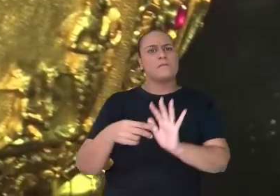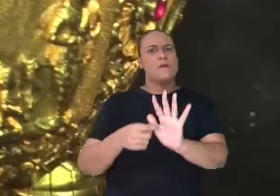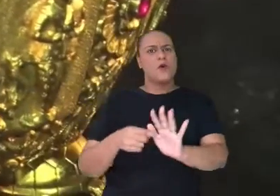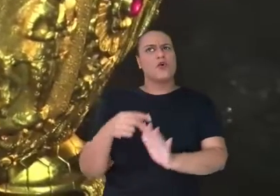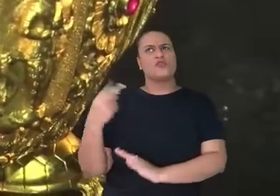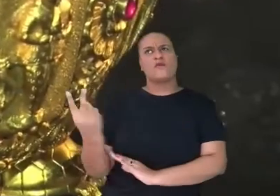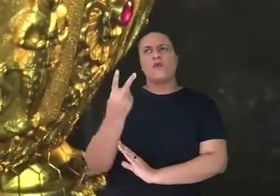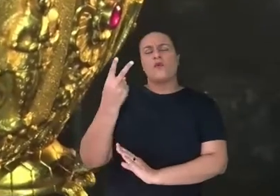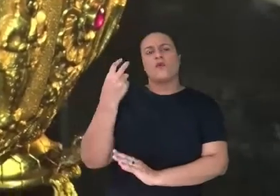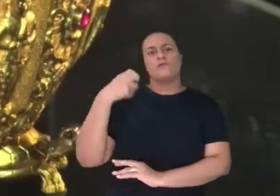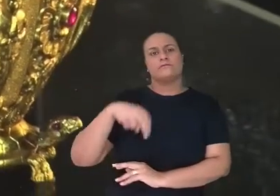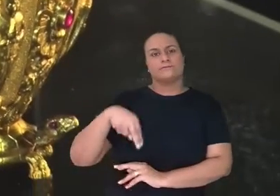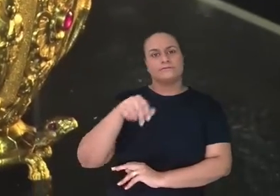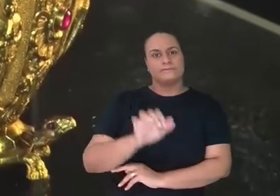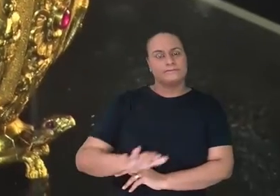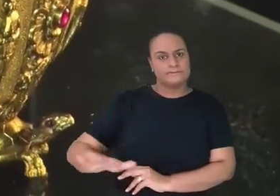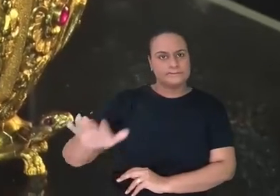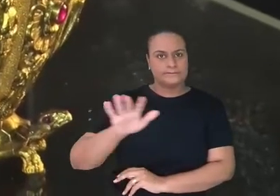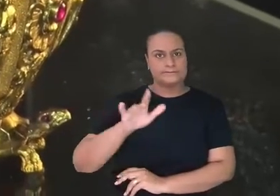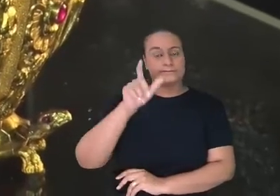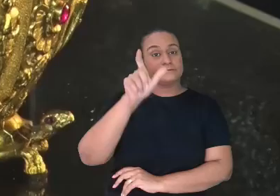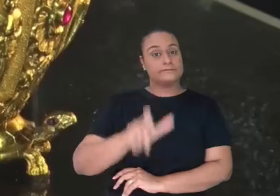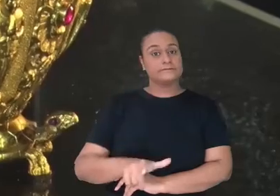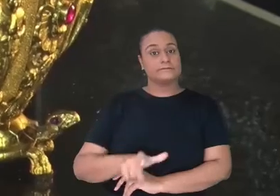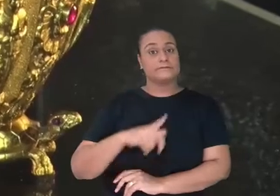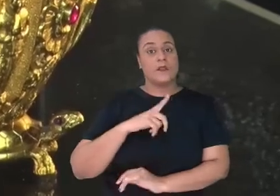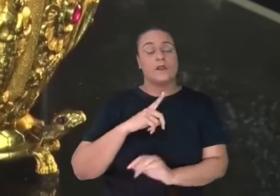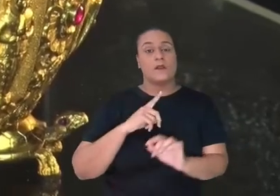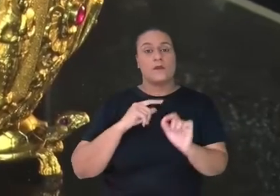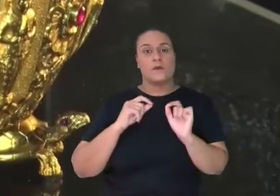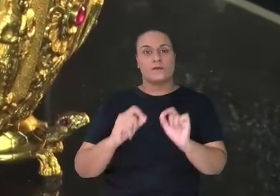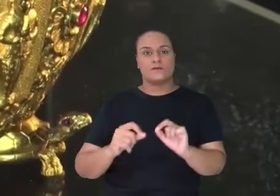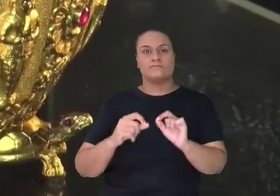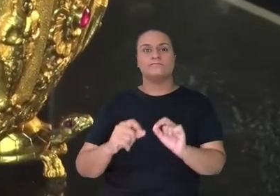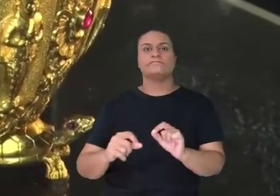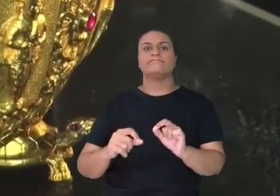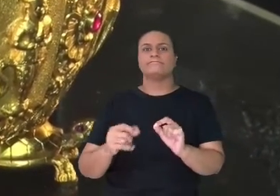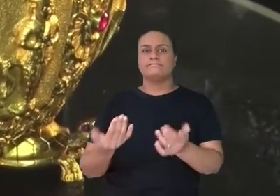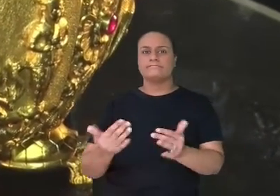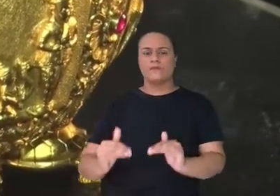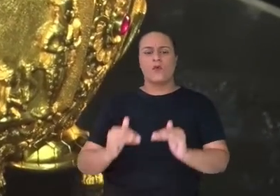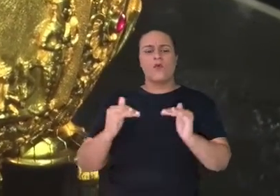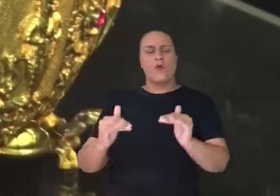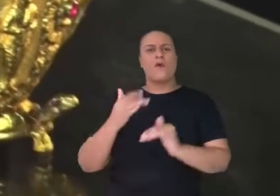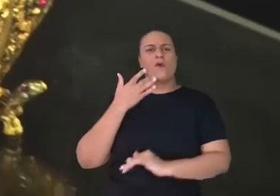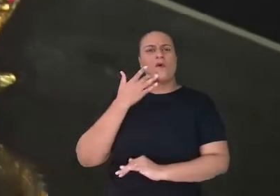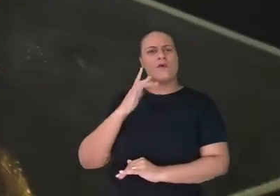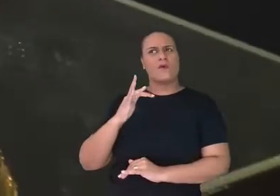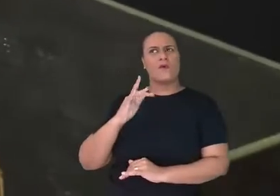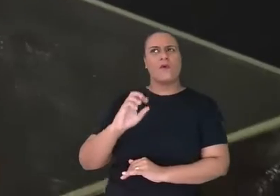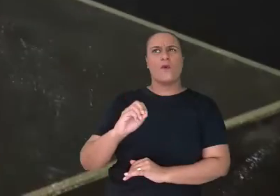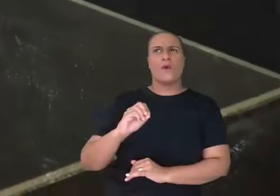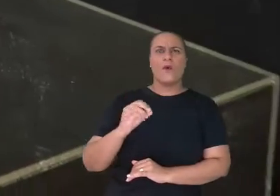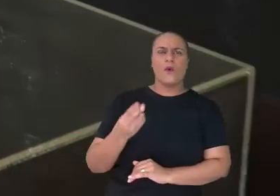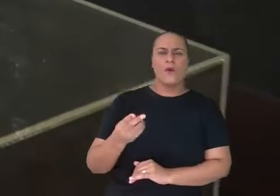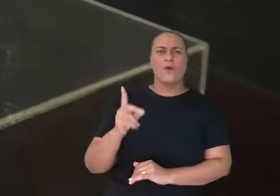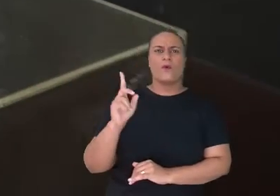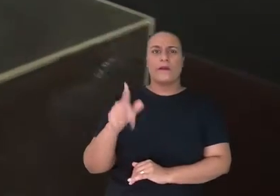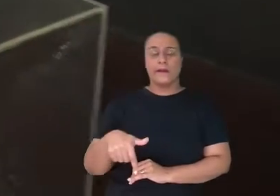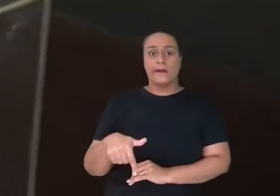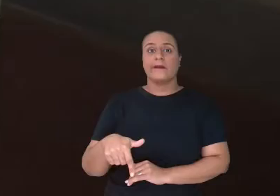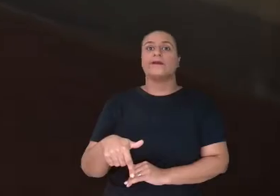Porque para a pessoa ter o nível de riqueza, muitas vezes, ou ele era traficante